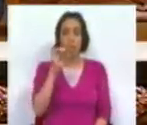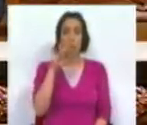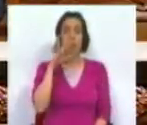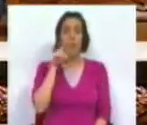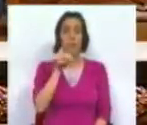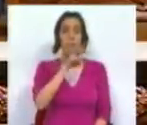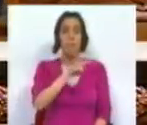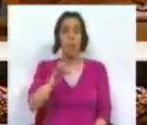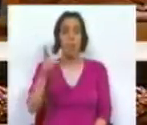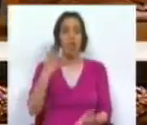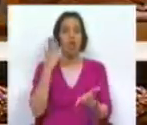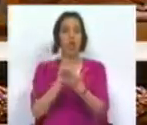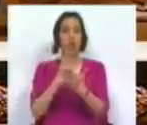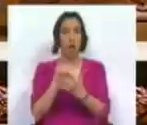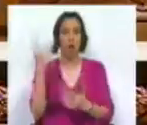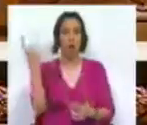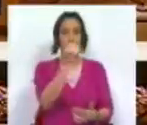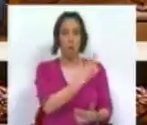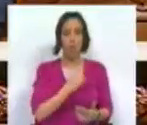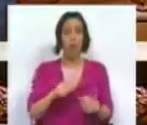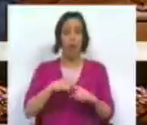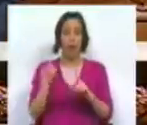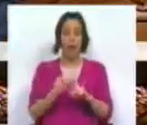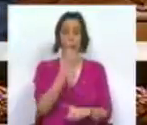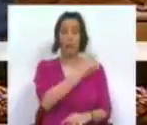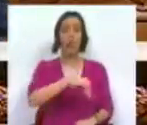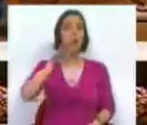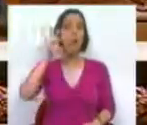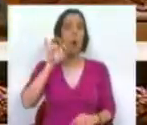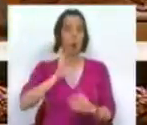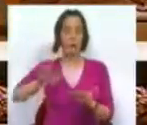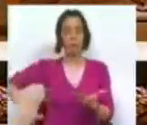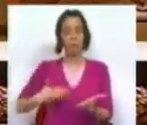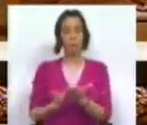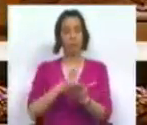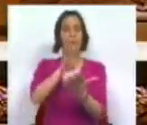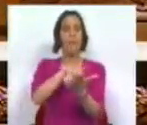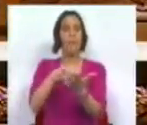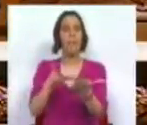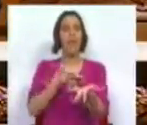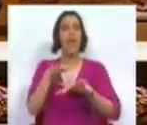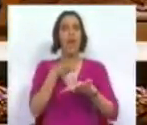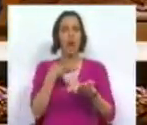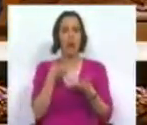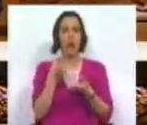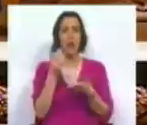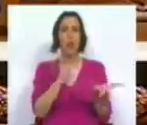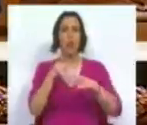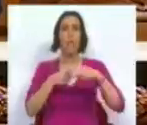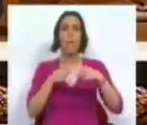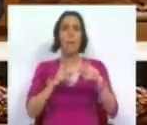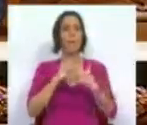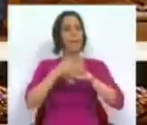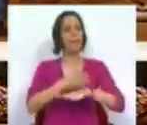2,8 milhões de euros por escola. Em 2008, na apresentação do seu plano de negócio, o custo médio